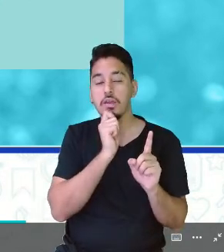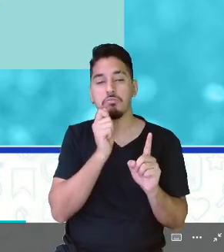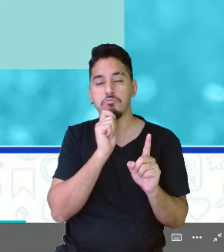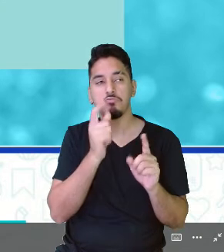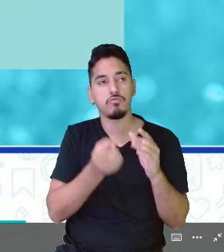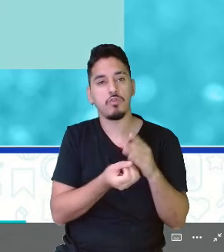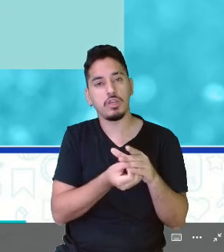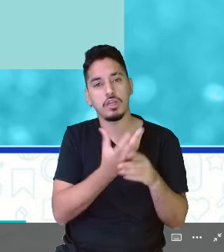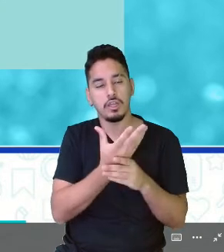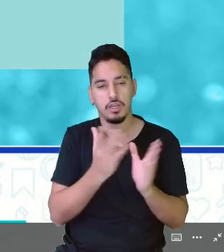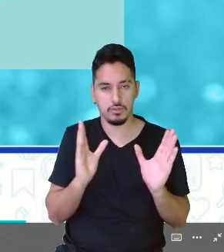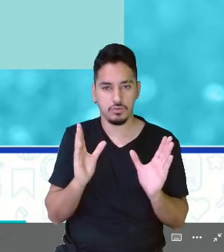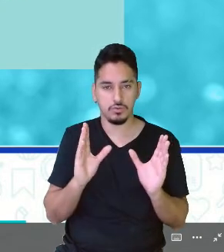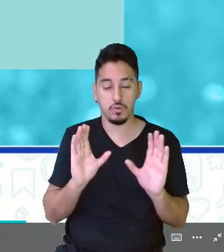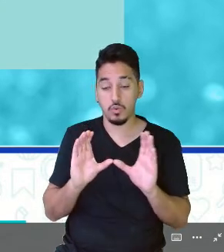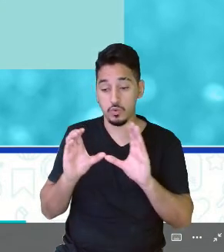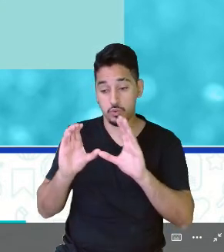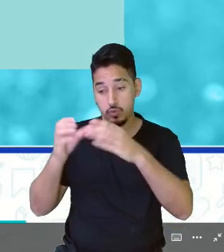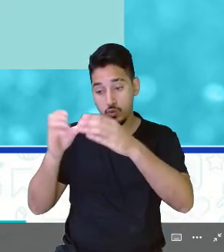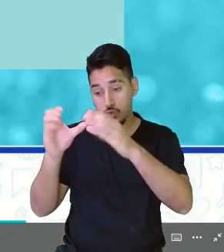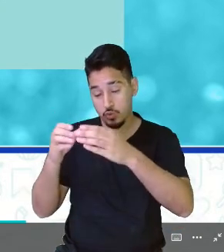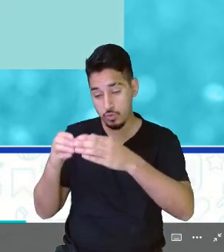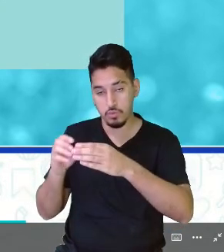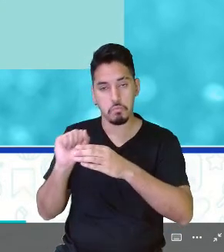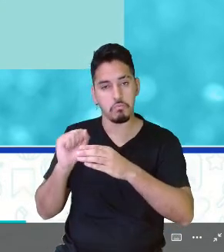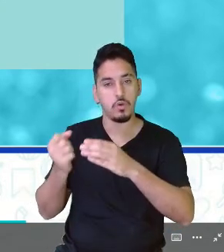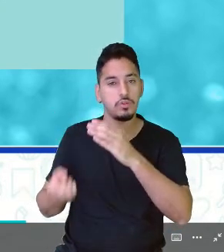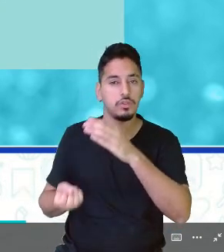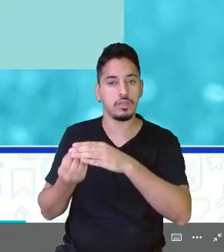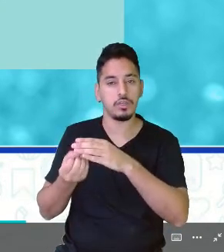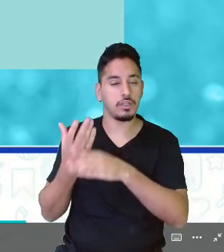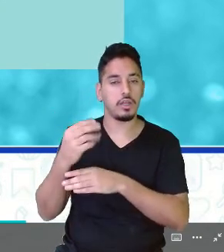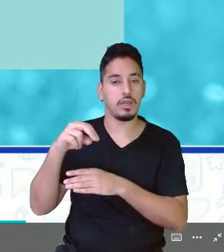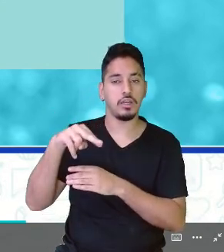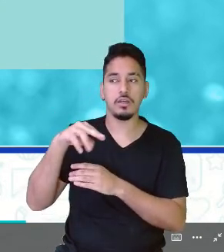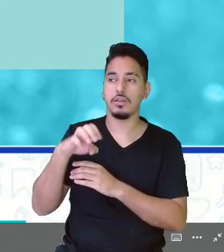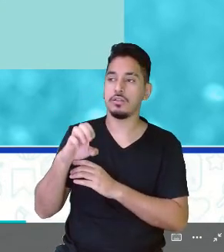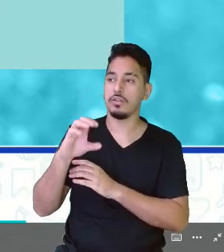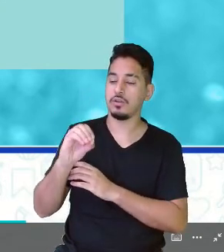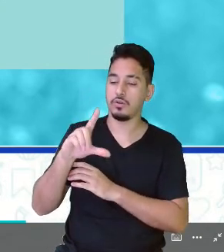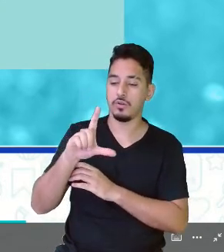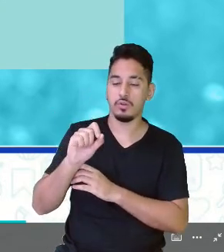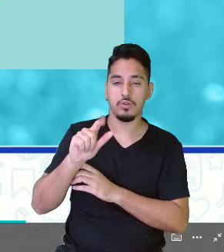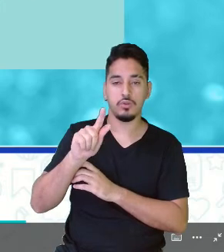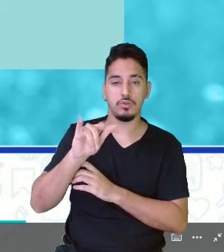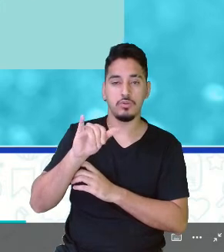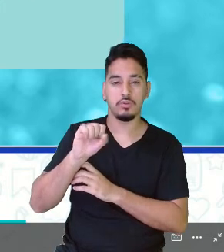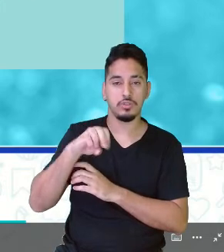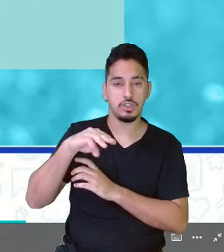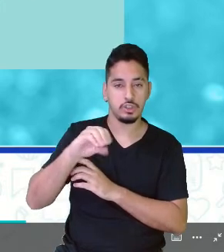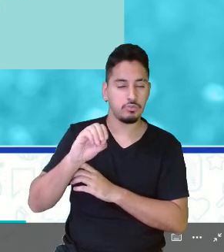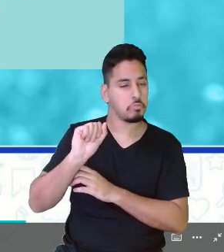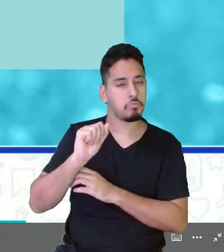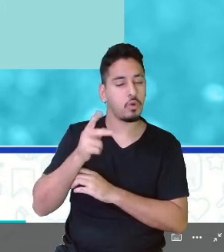entendeu? Os grupos, eles podem, por exemplo, criar neologismos e passar a usar naquele contexto social.